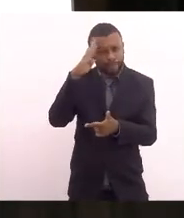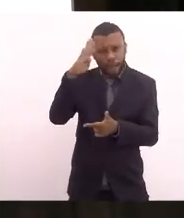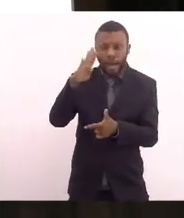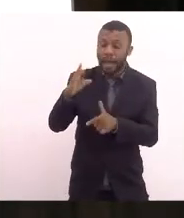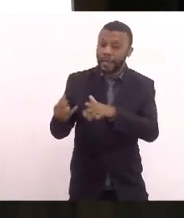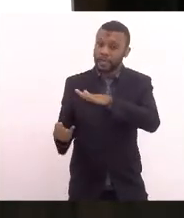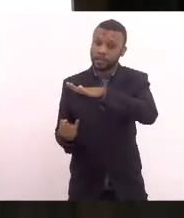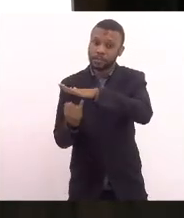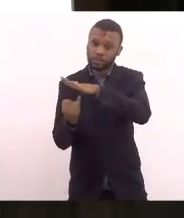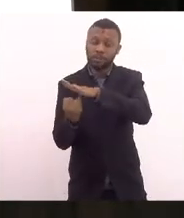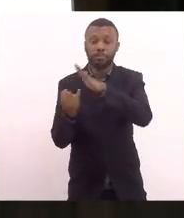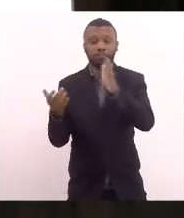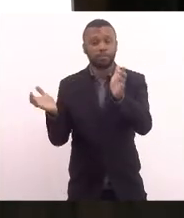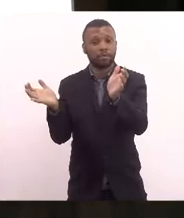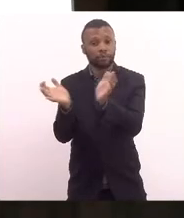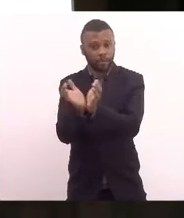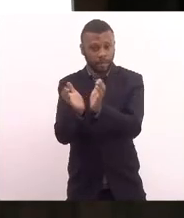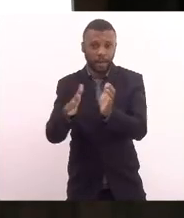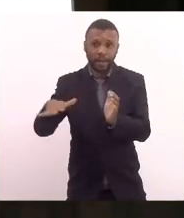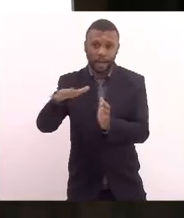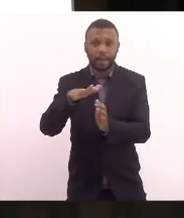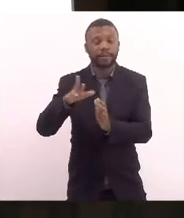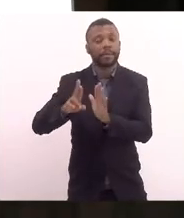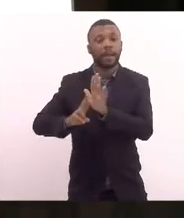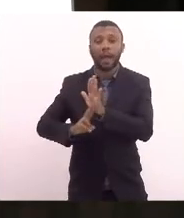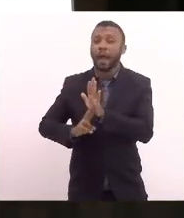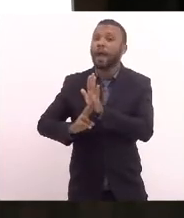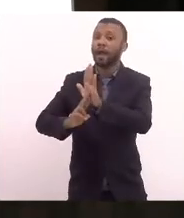entidade, né, de classe, nossa maior representação,